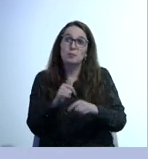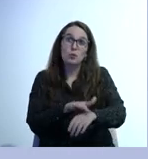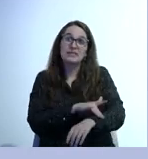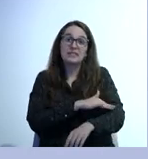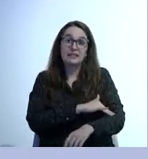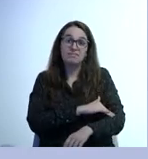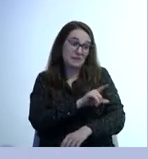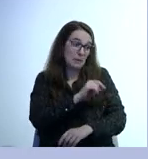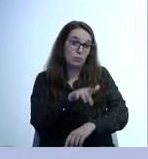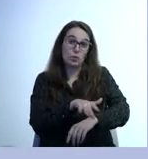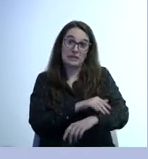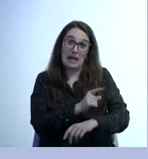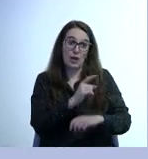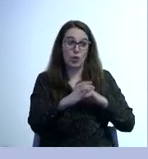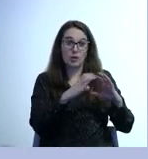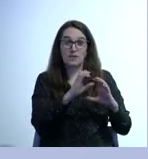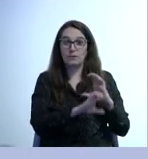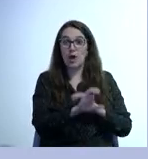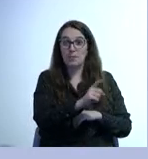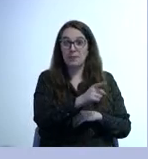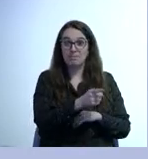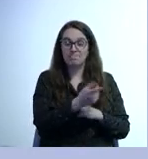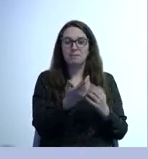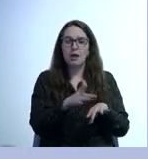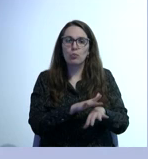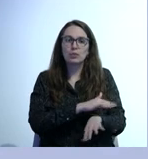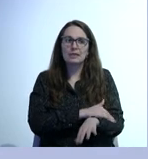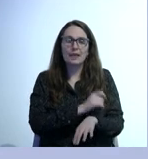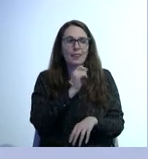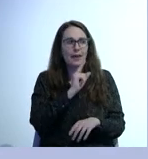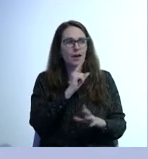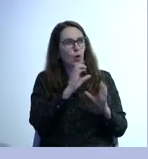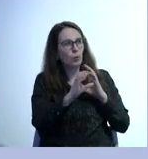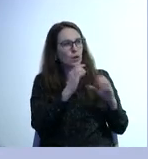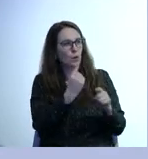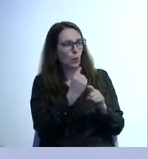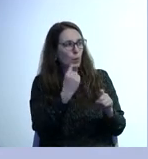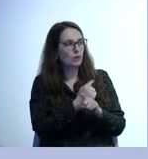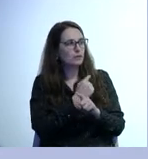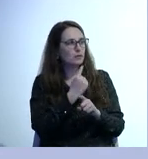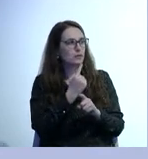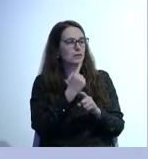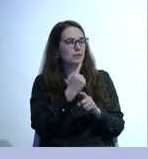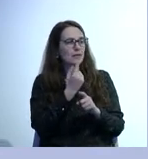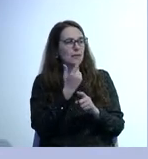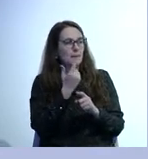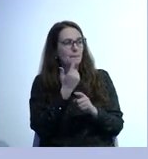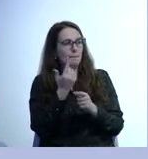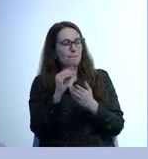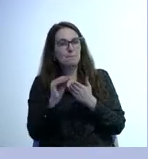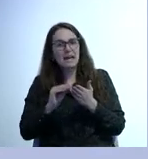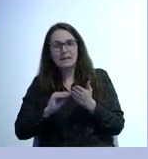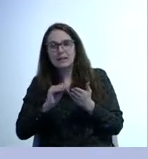nós sabemos que a poesia consegue antecipar e comunicar conteúdos que outras formas